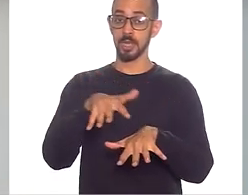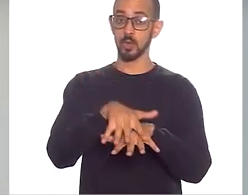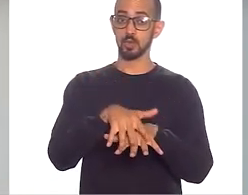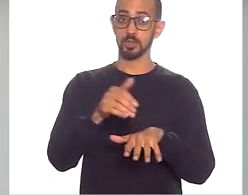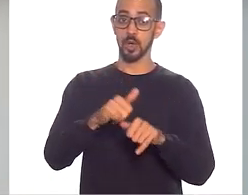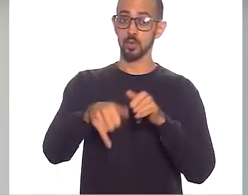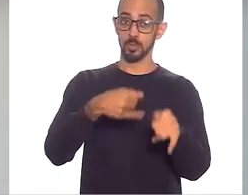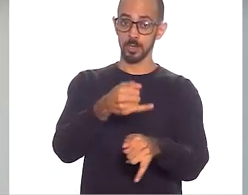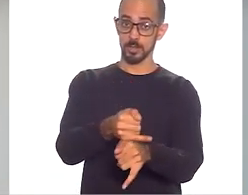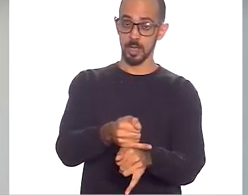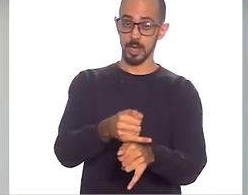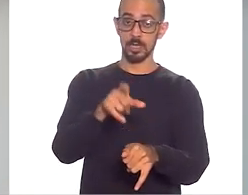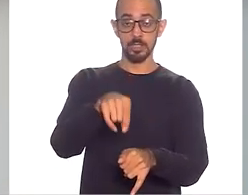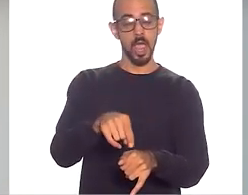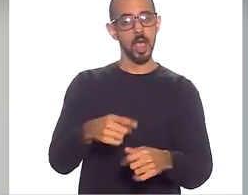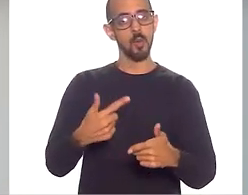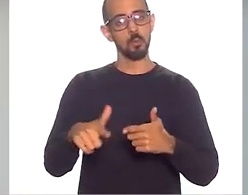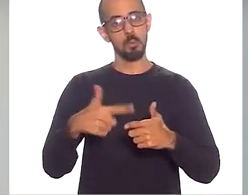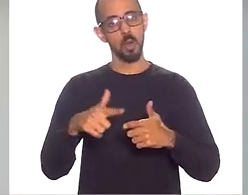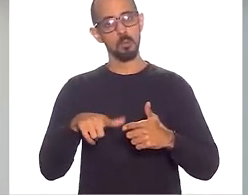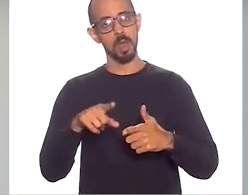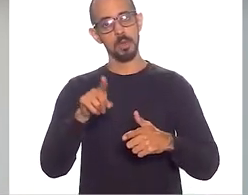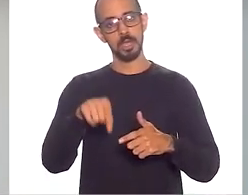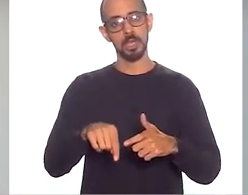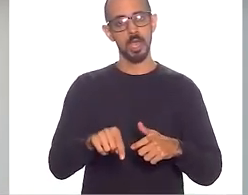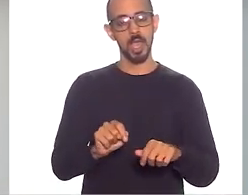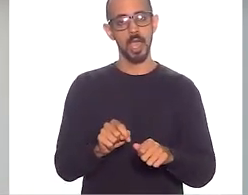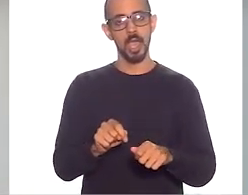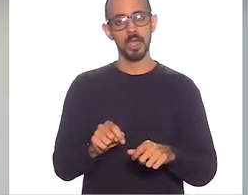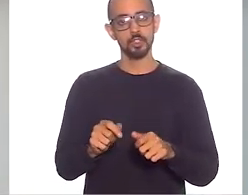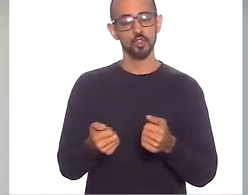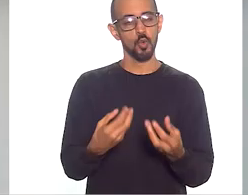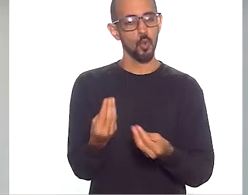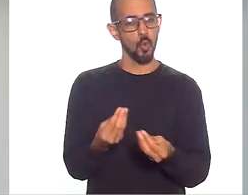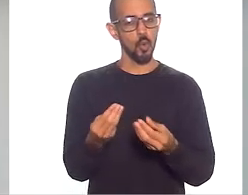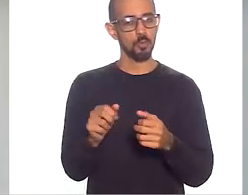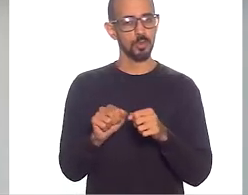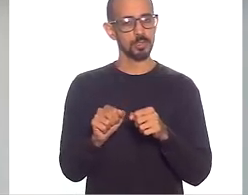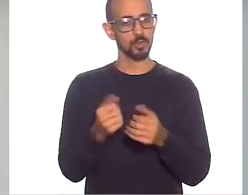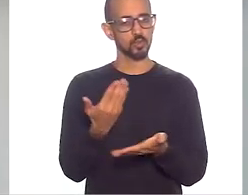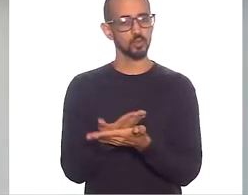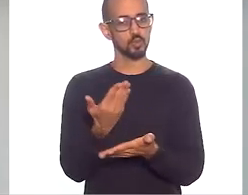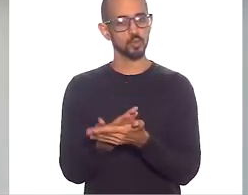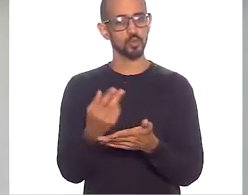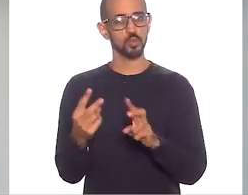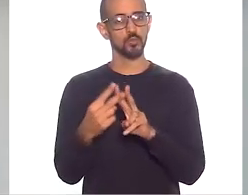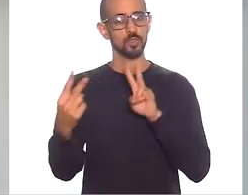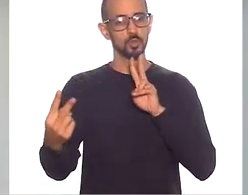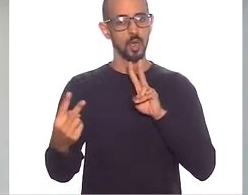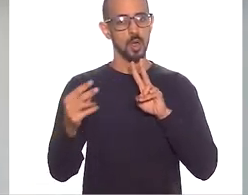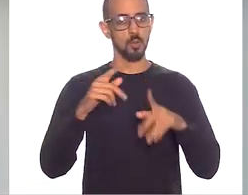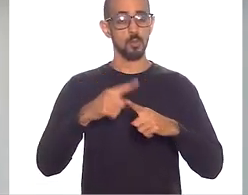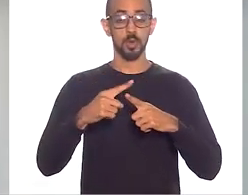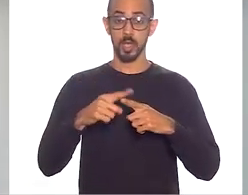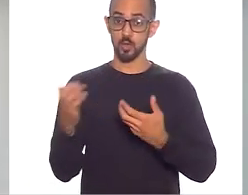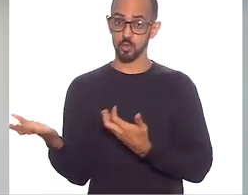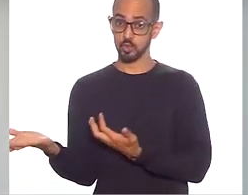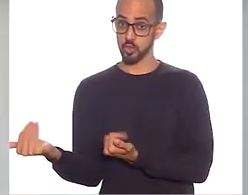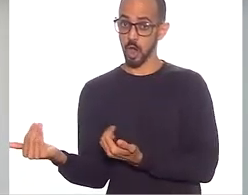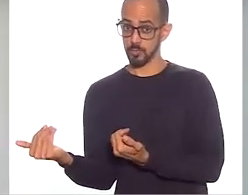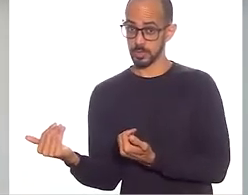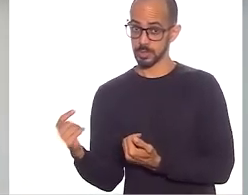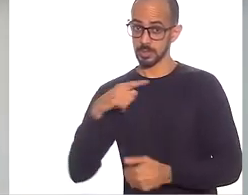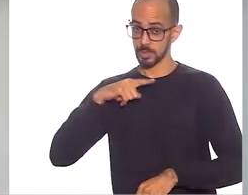grande problema hoje nesse formato ainda de estudo à distância. Porque os jovens que